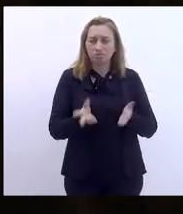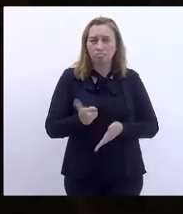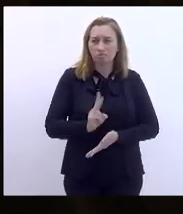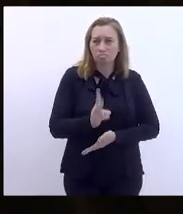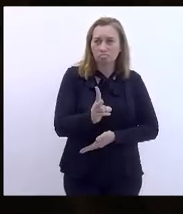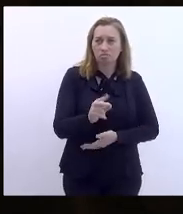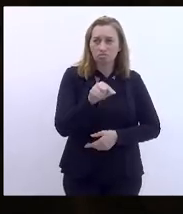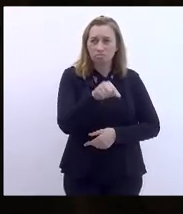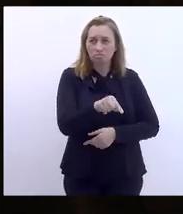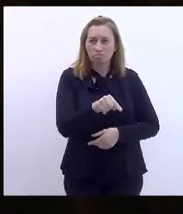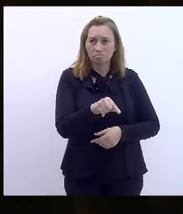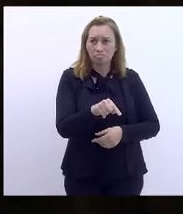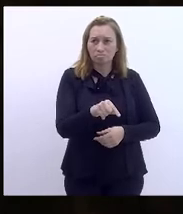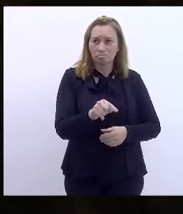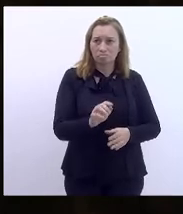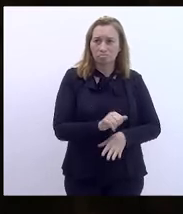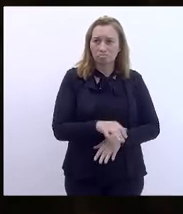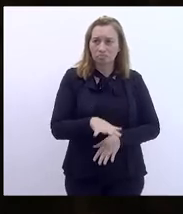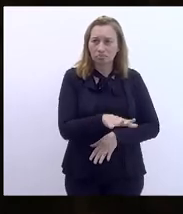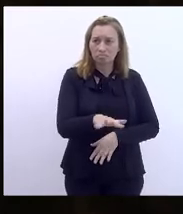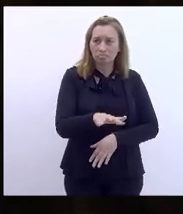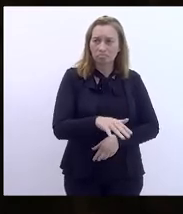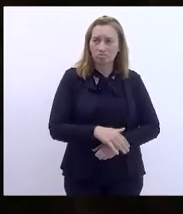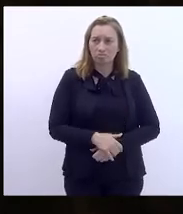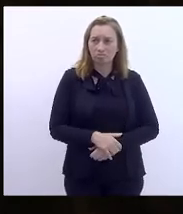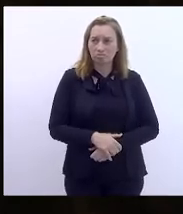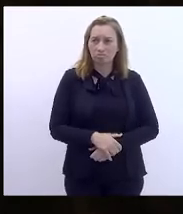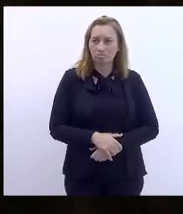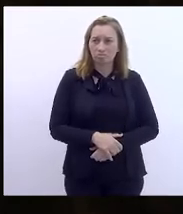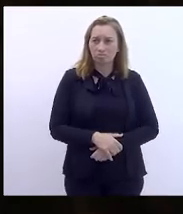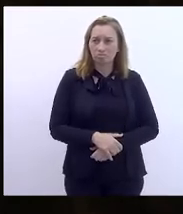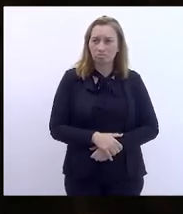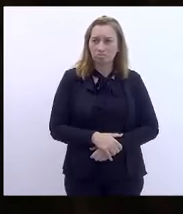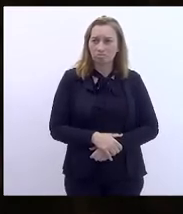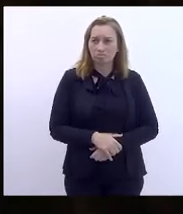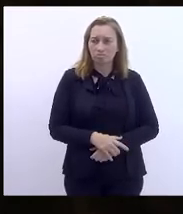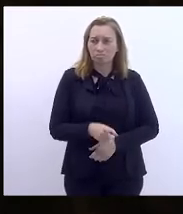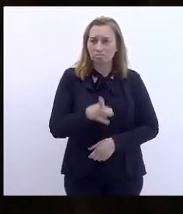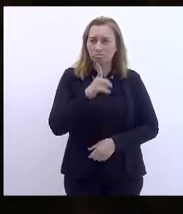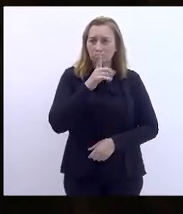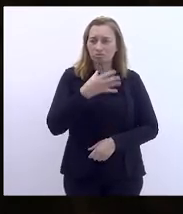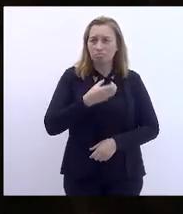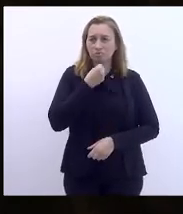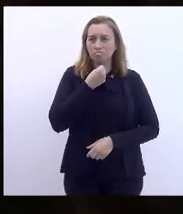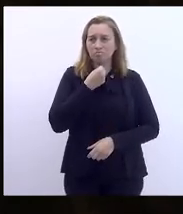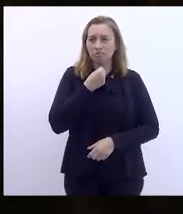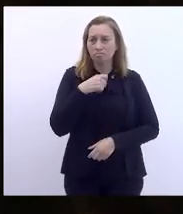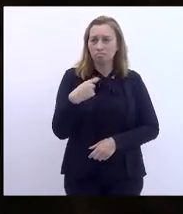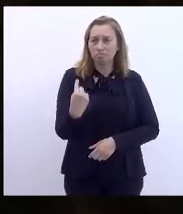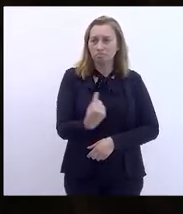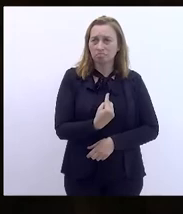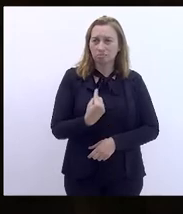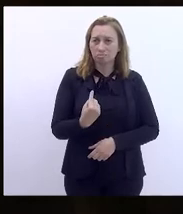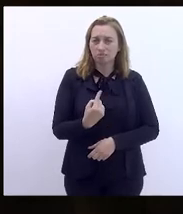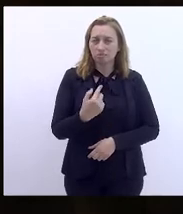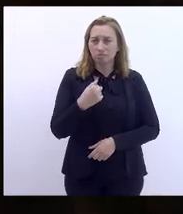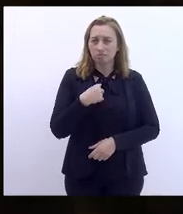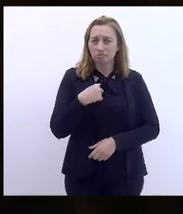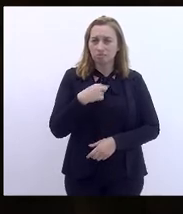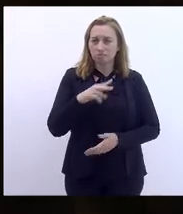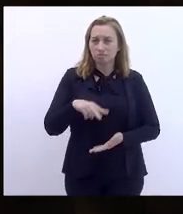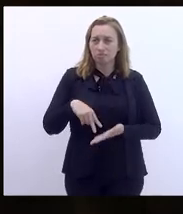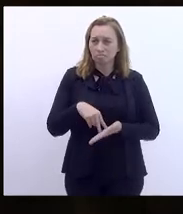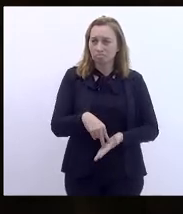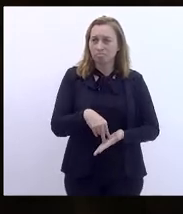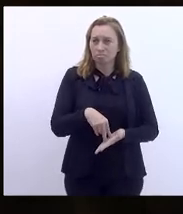continua lá na nossa comunidade e nos submetendo a ficar calado silêncio Eu me